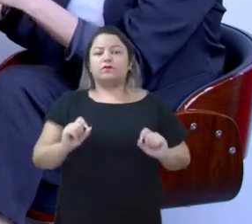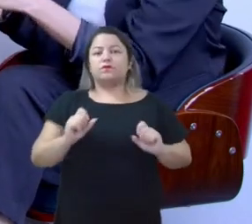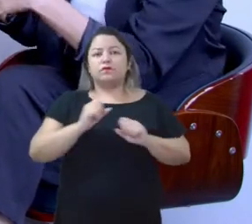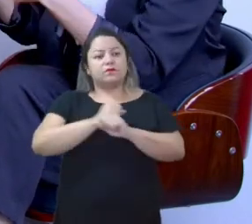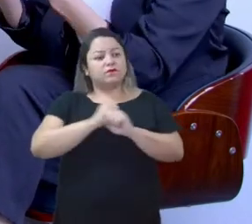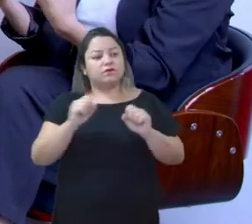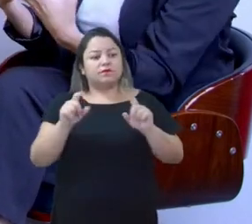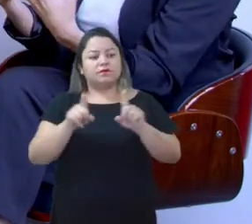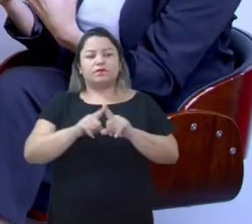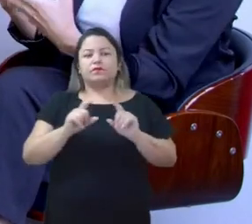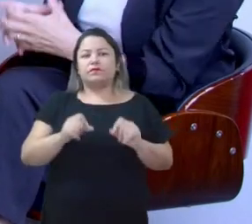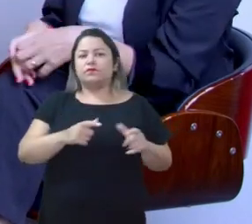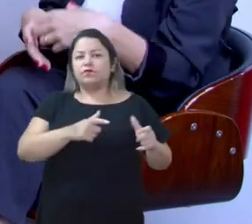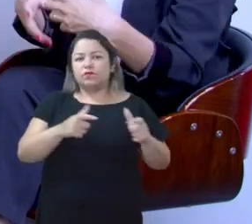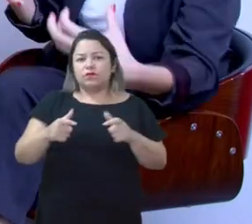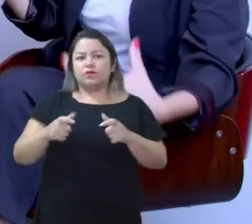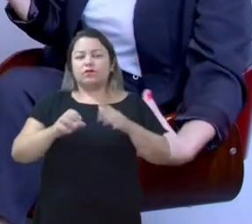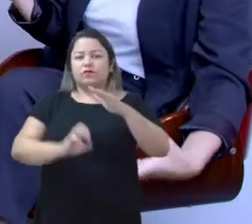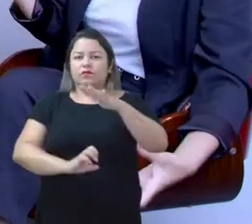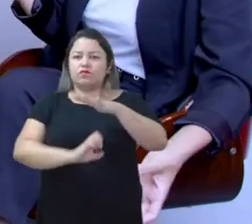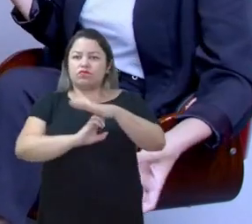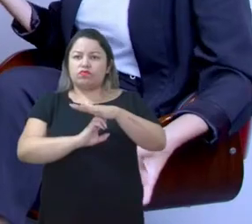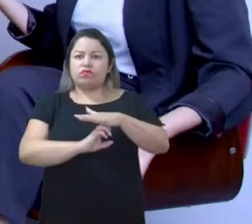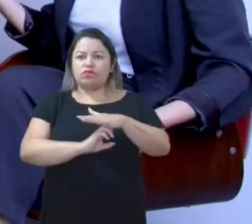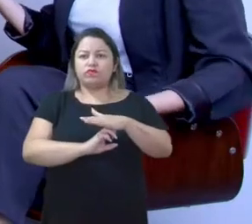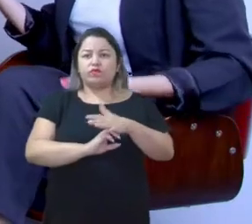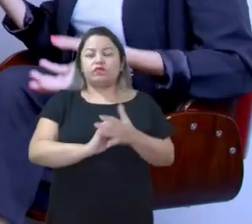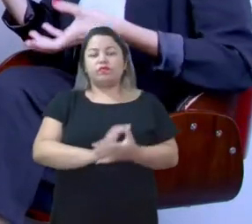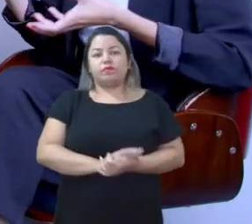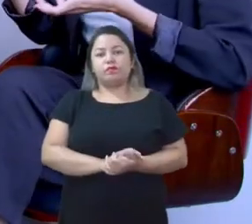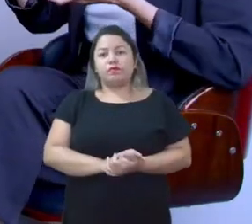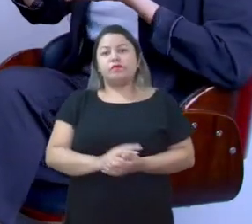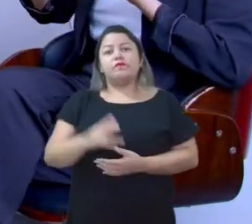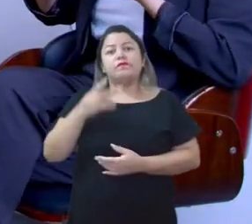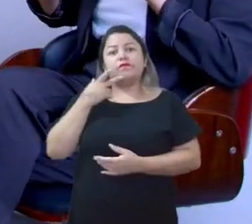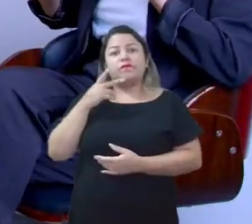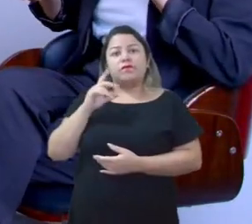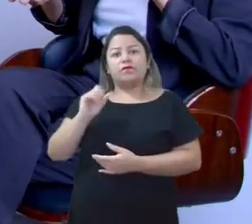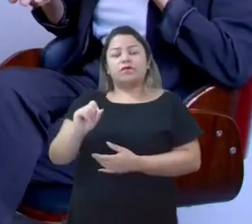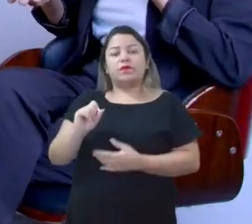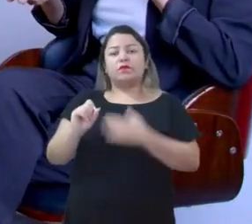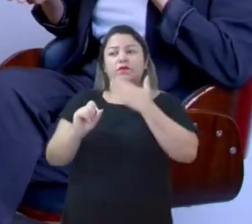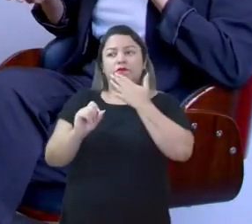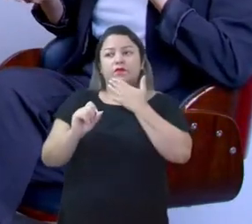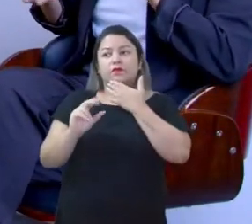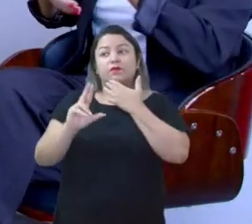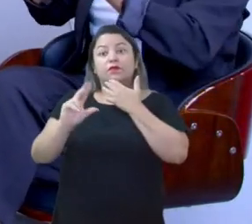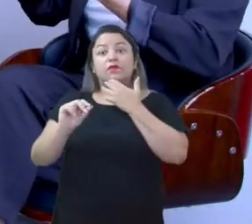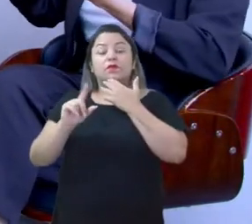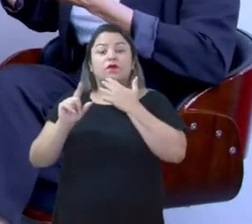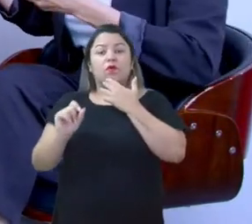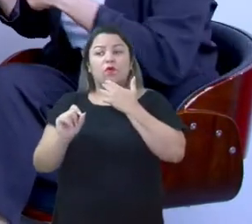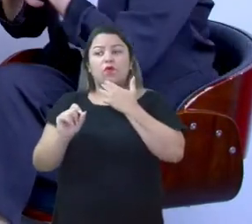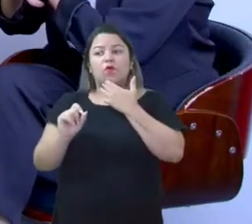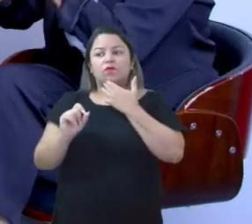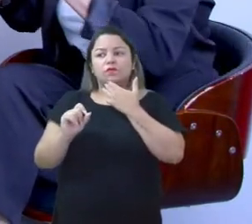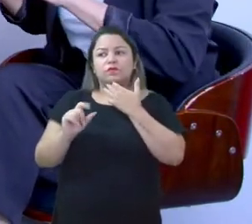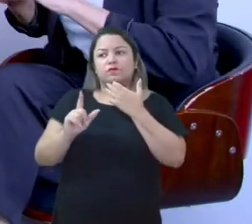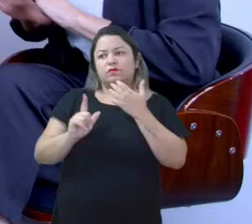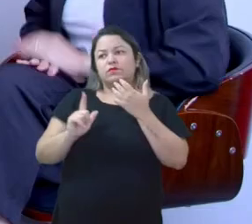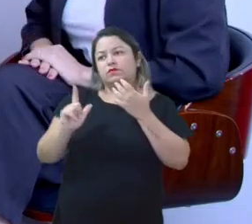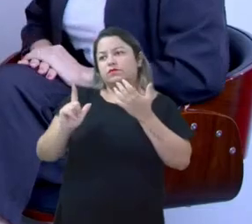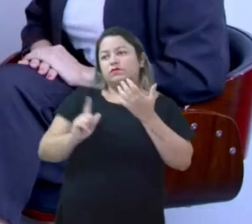articular com esses setores, com os empresários, com os pequenos empresários, para que não sejam prejudicados?